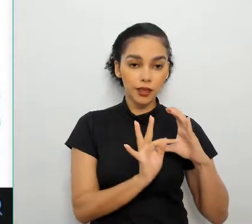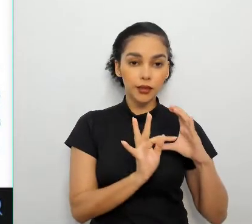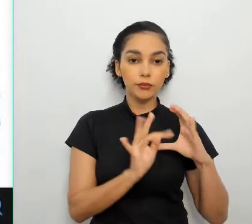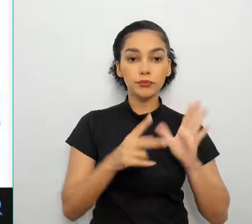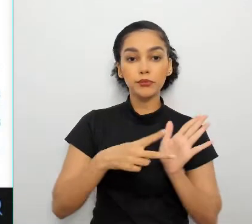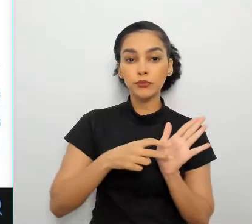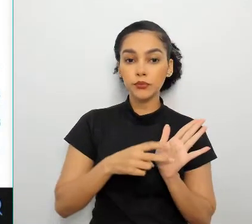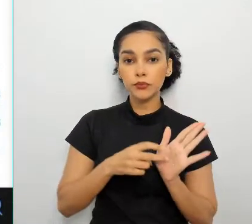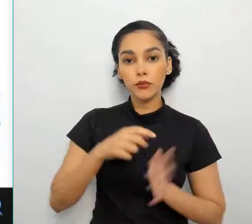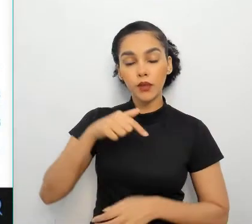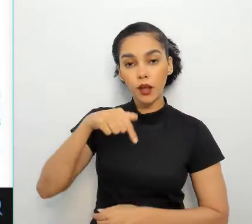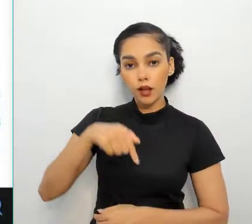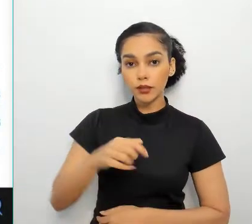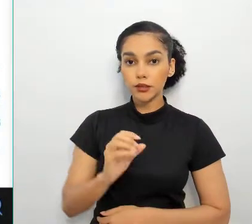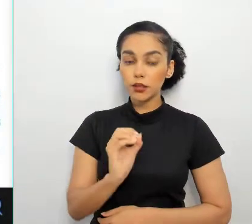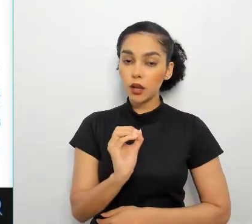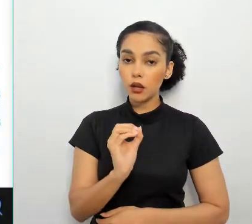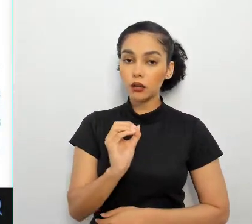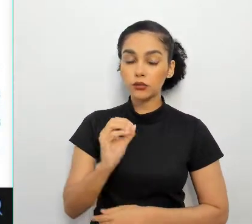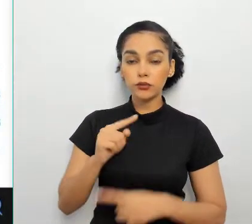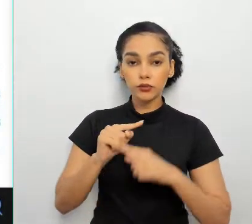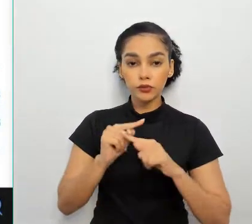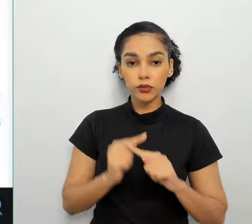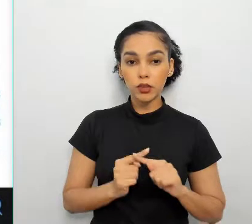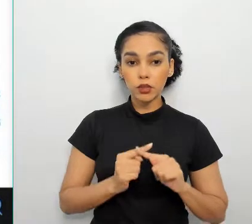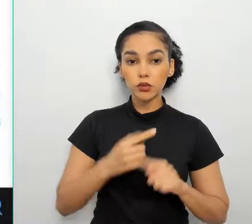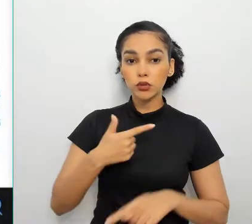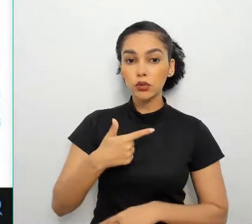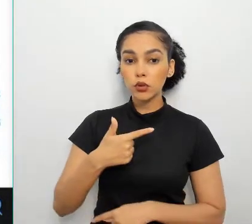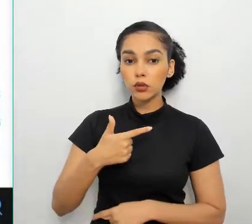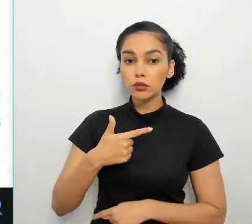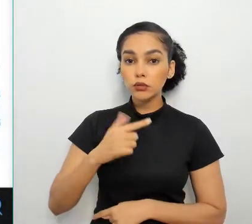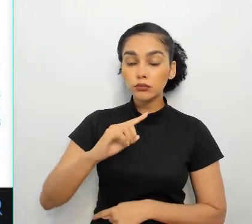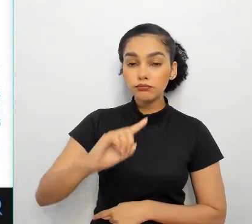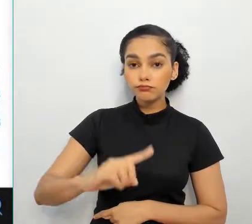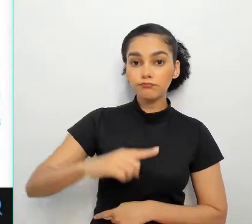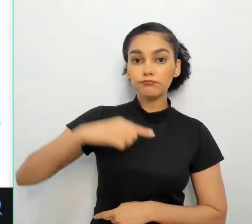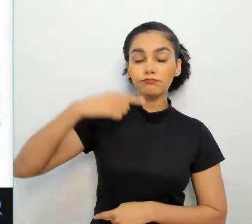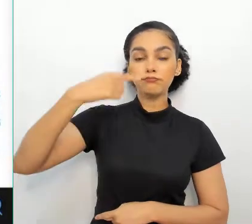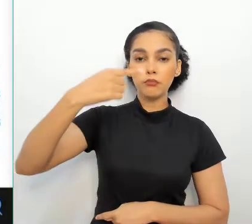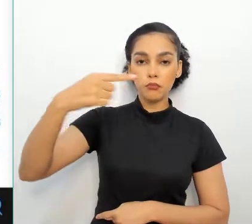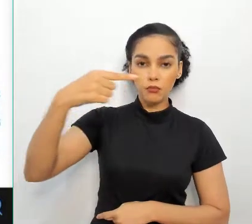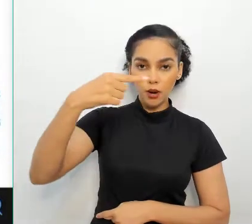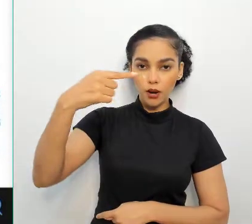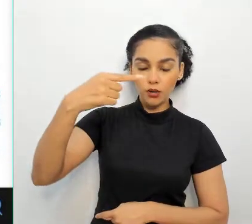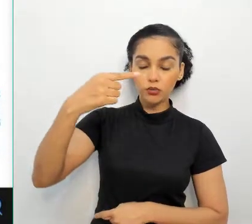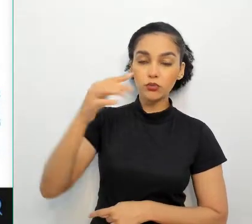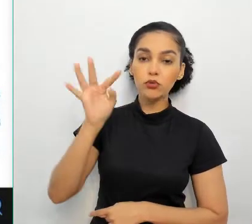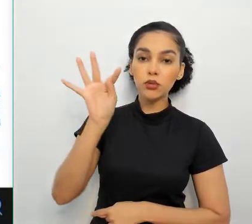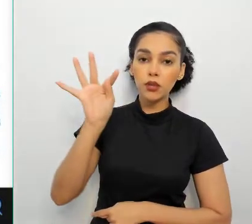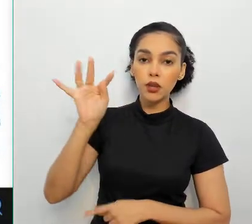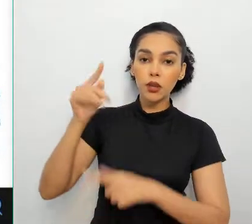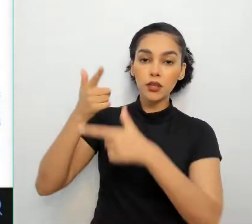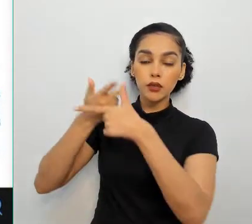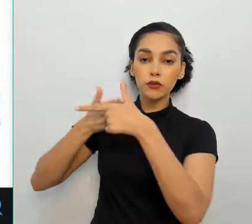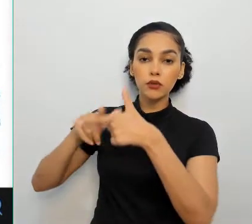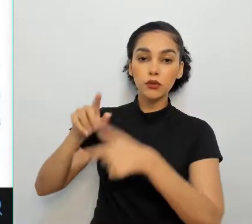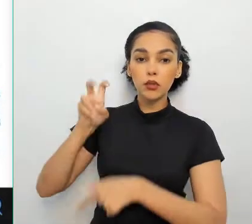igual a Q0 vezes 2 elevado a menos T dividido